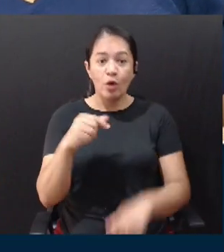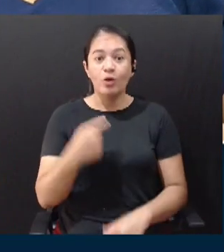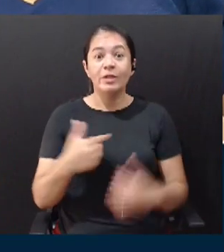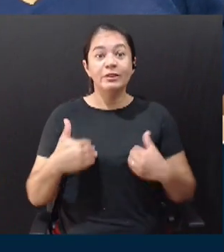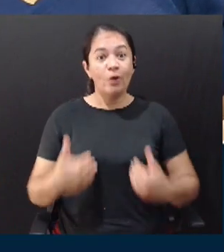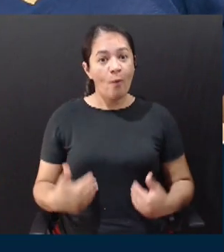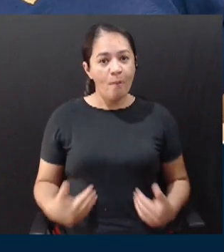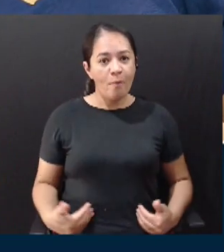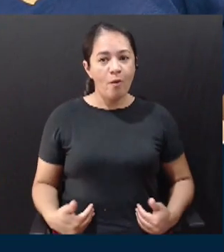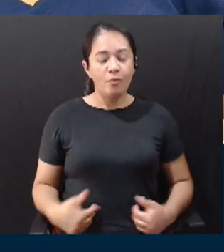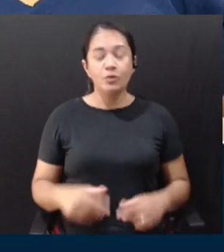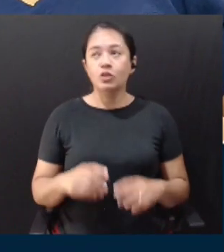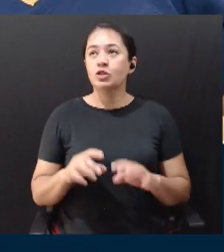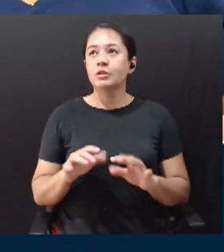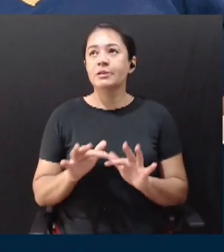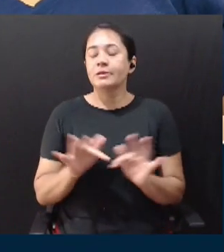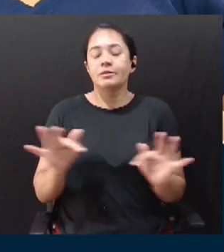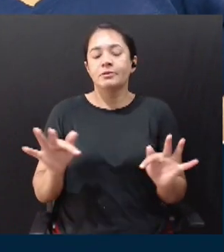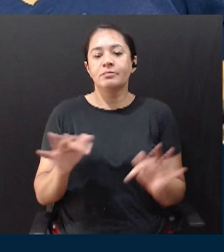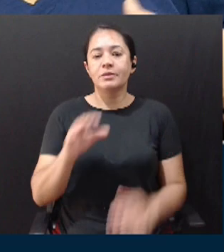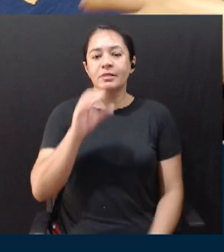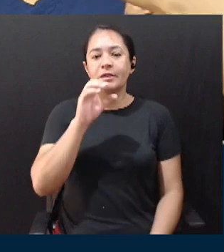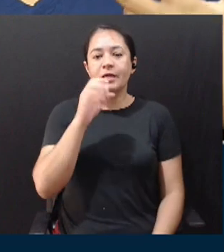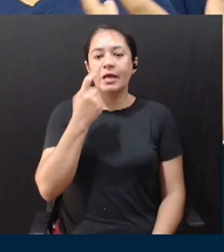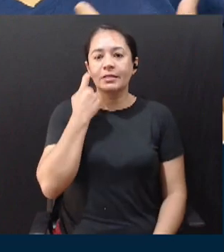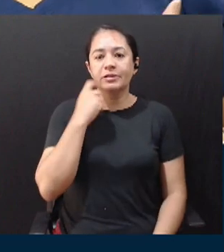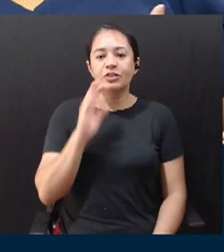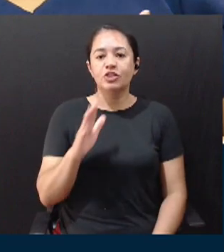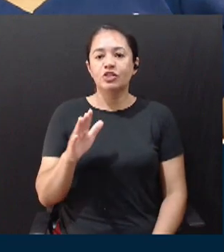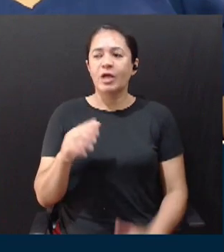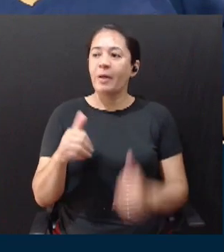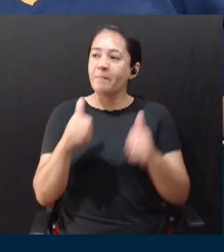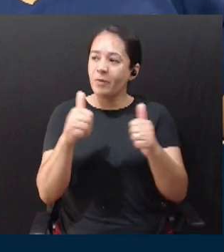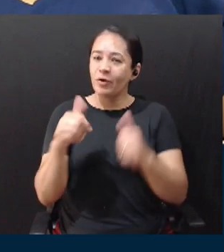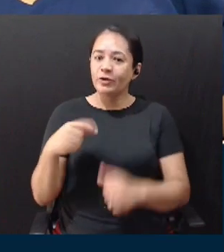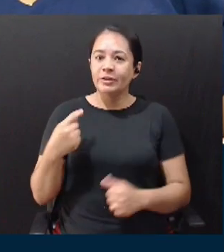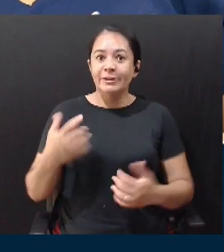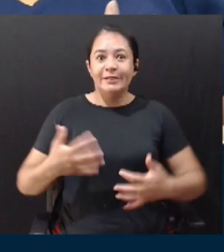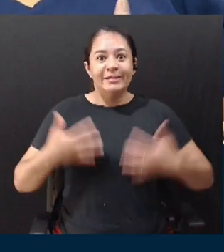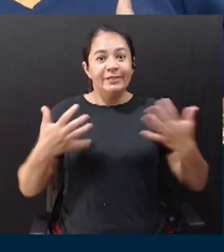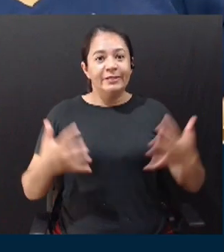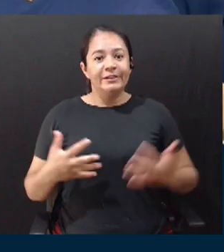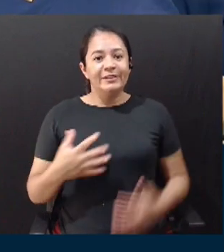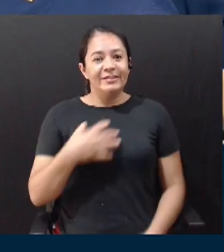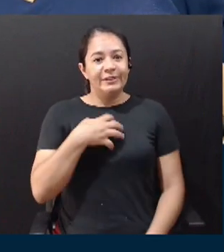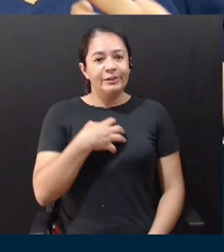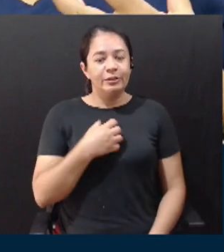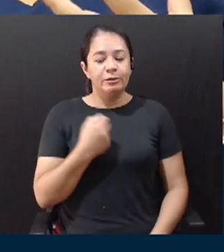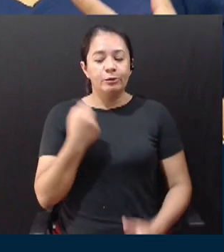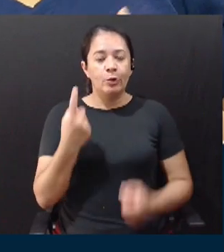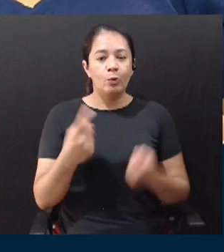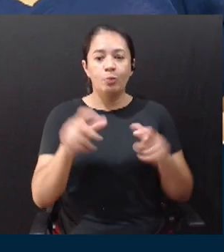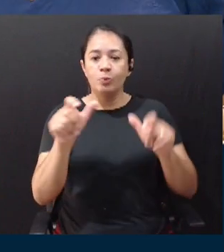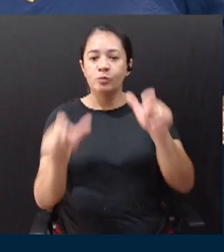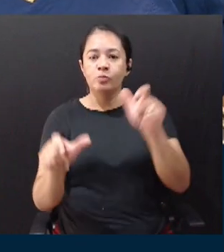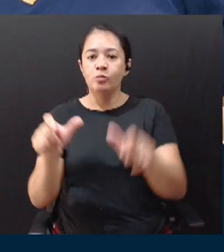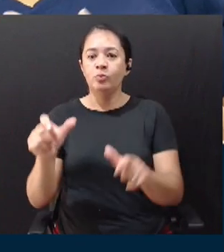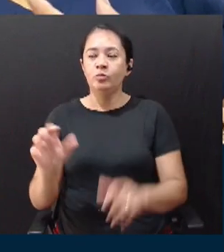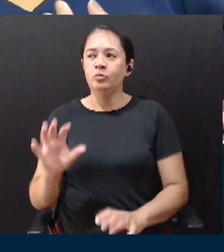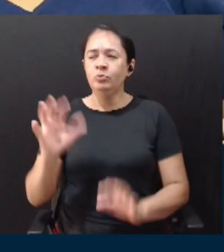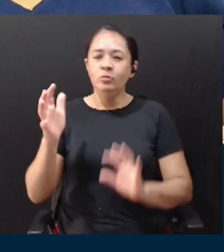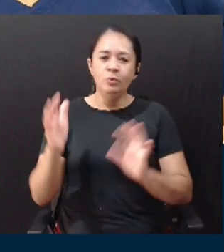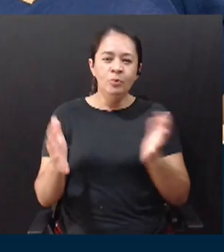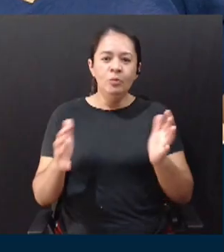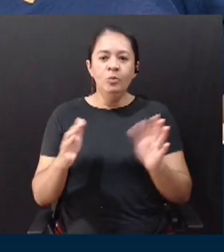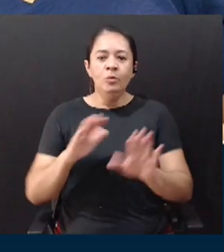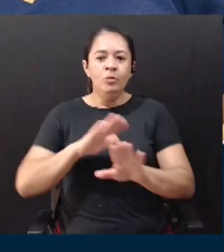simples fato de encerrar a semana já é suficiente para gerar essa euforia em muitas pessoas? Acontece alguma coisa química